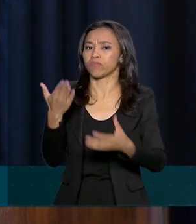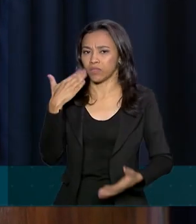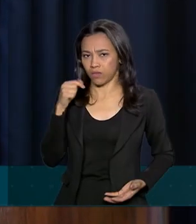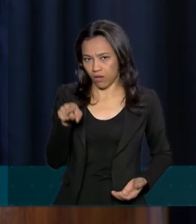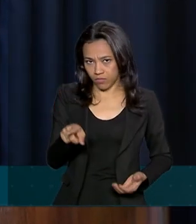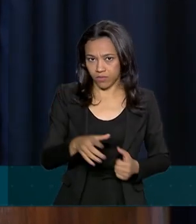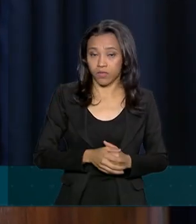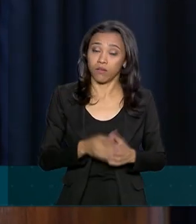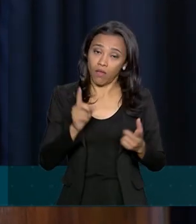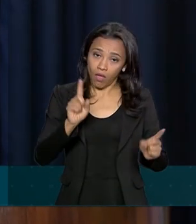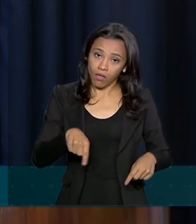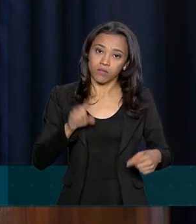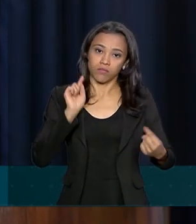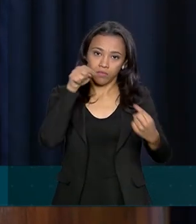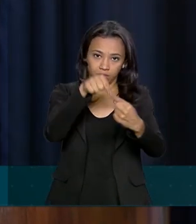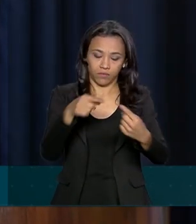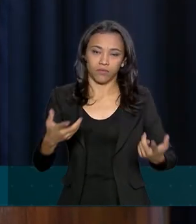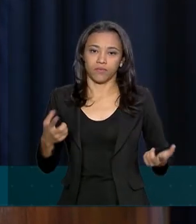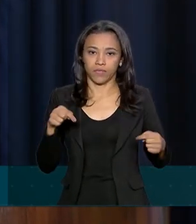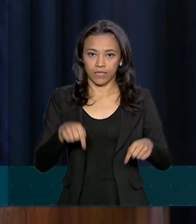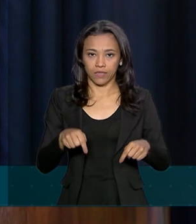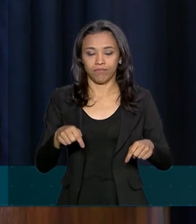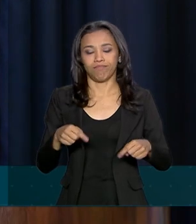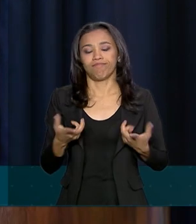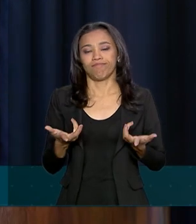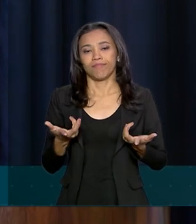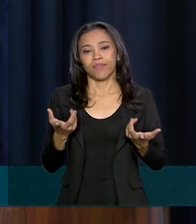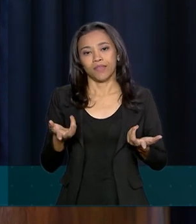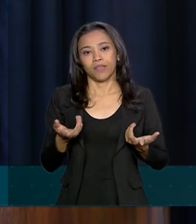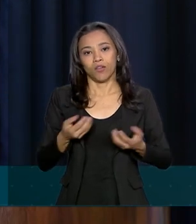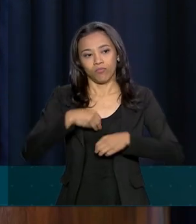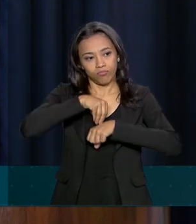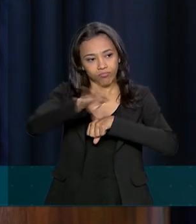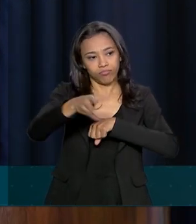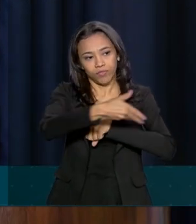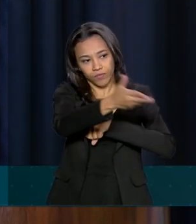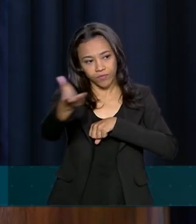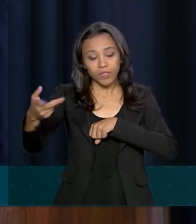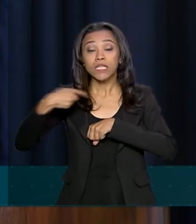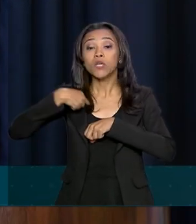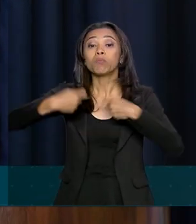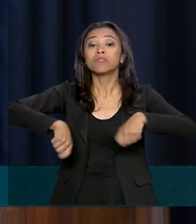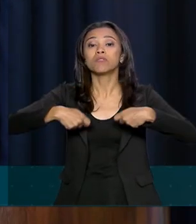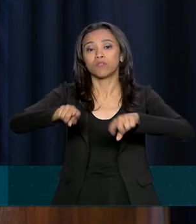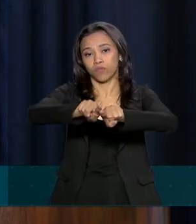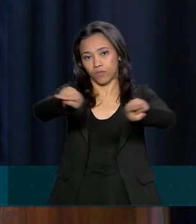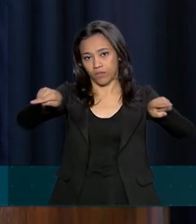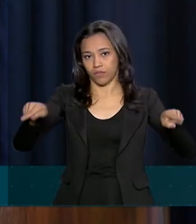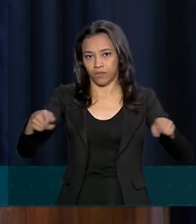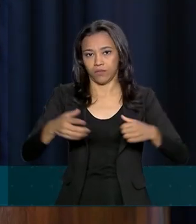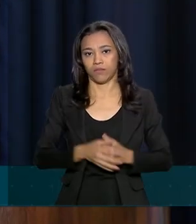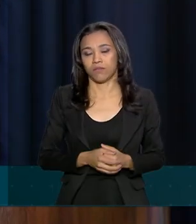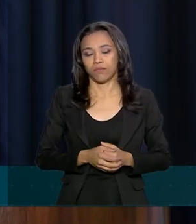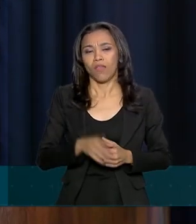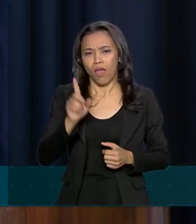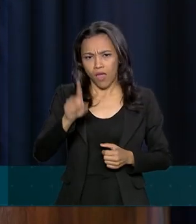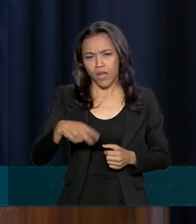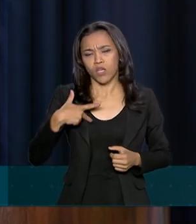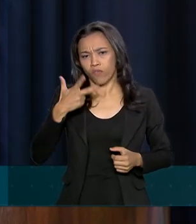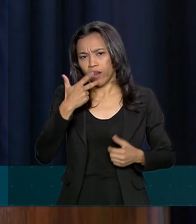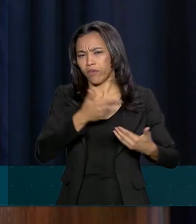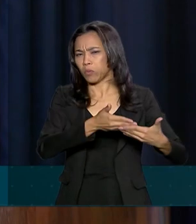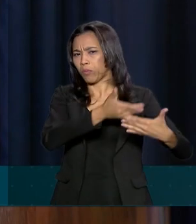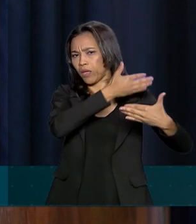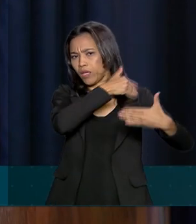é o propósito que eu trago a vocês e o que eu preciso de vocês. É o que dizia também durante a campanha. Eu